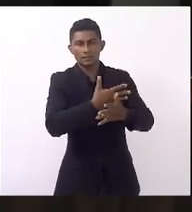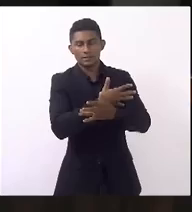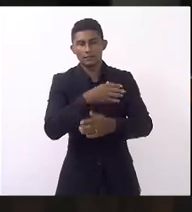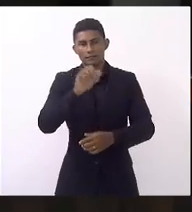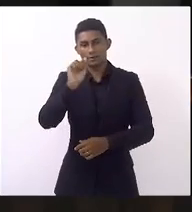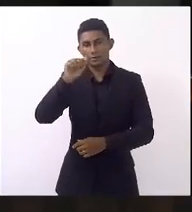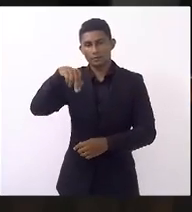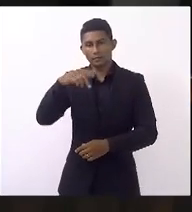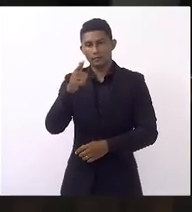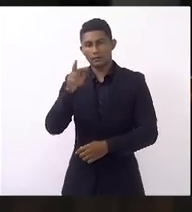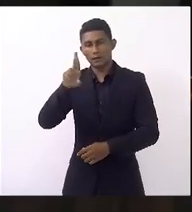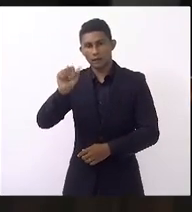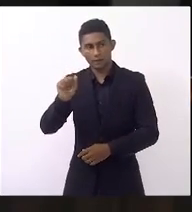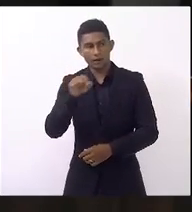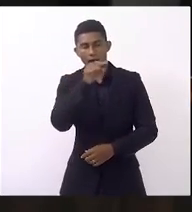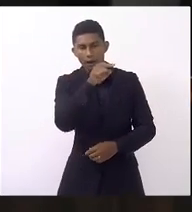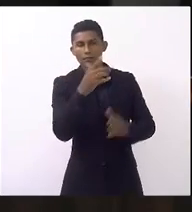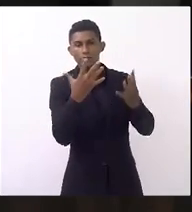pudesse